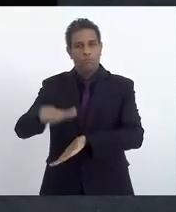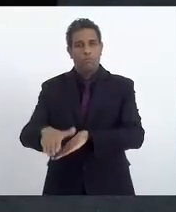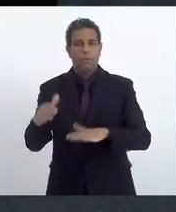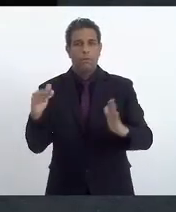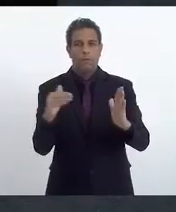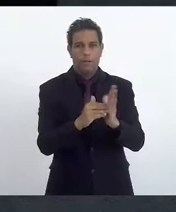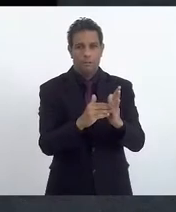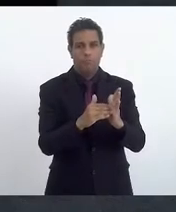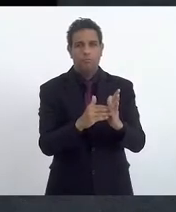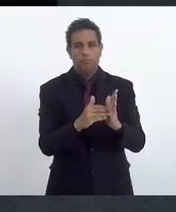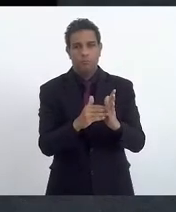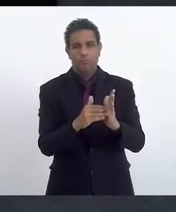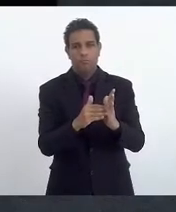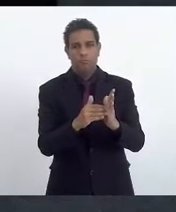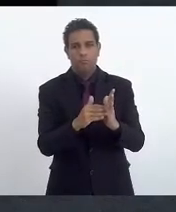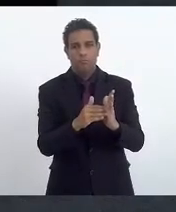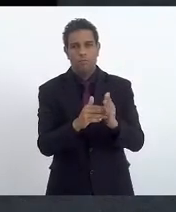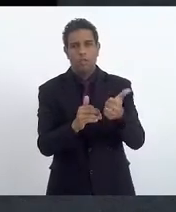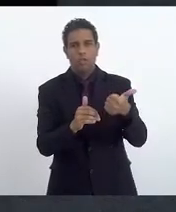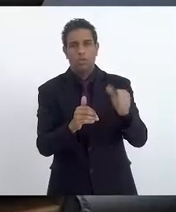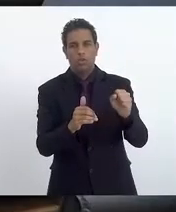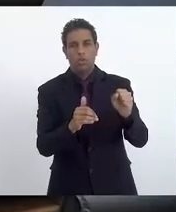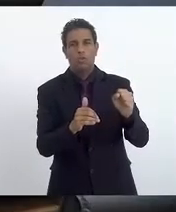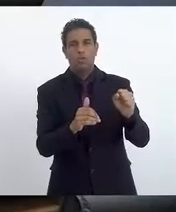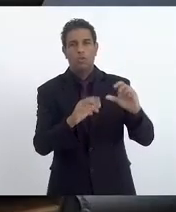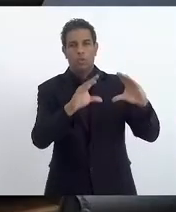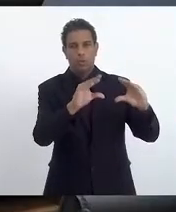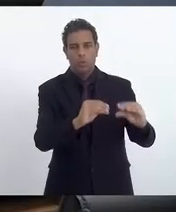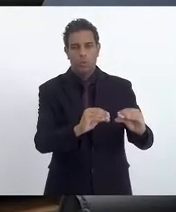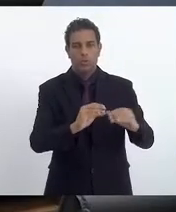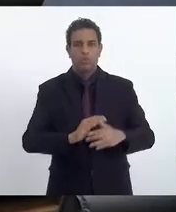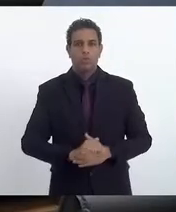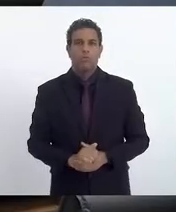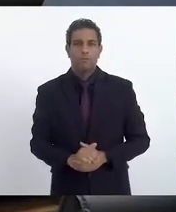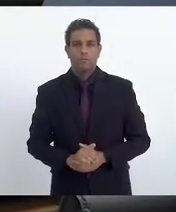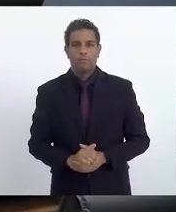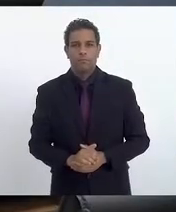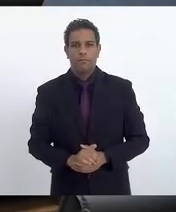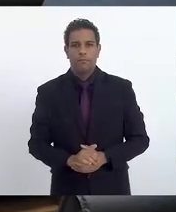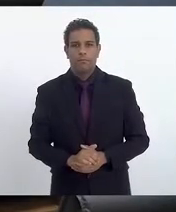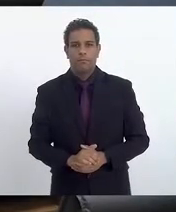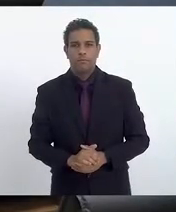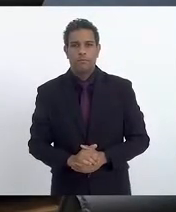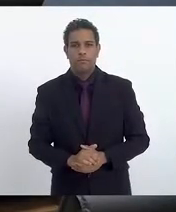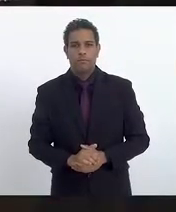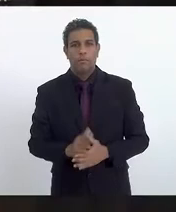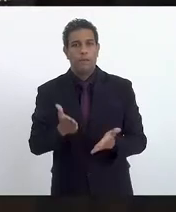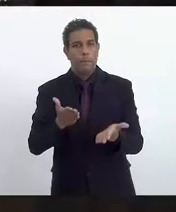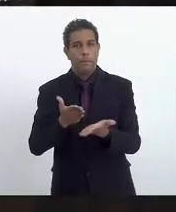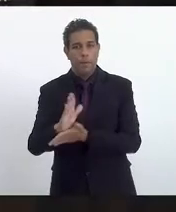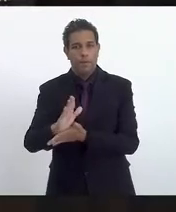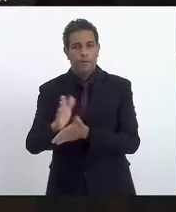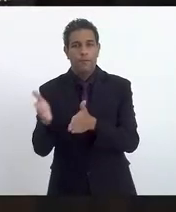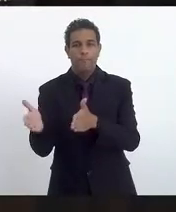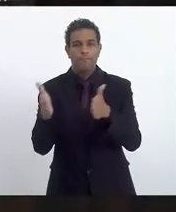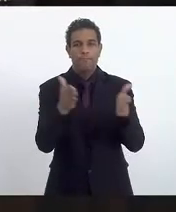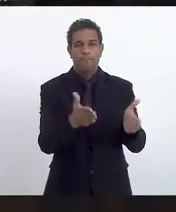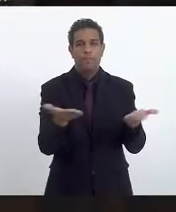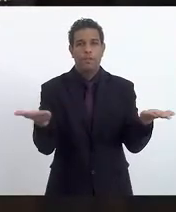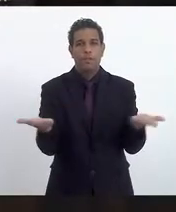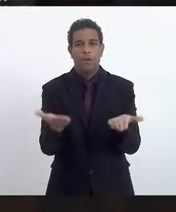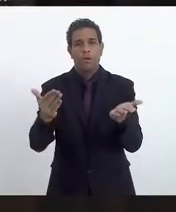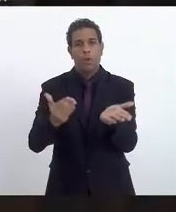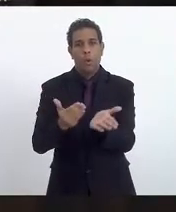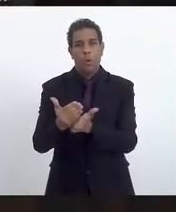encerrou-se às dezoito horas e a lida e aprovada a ata passa o seu